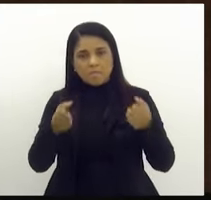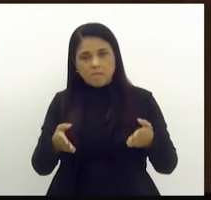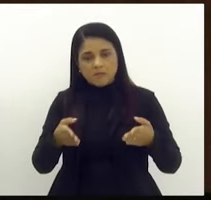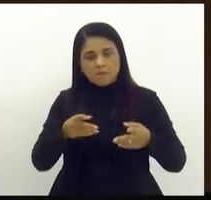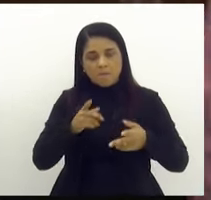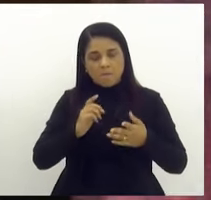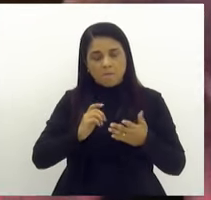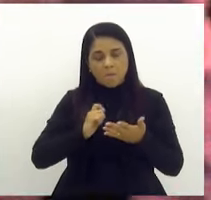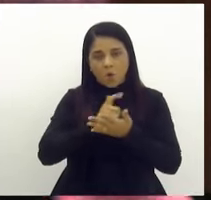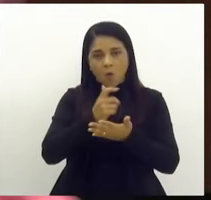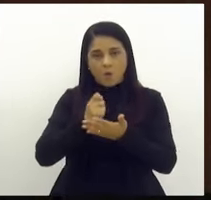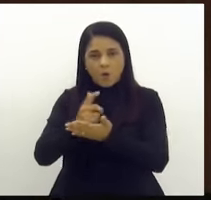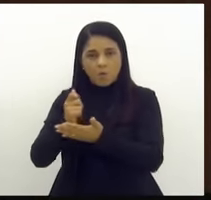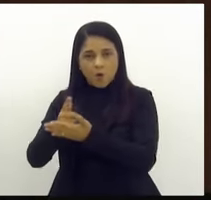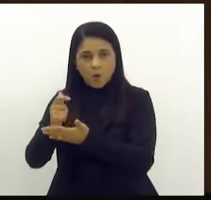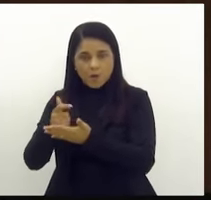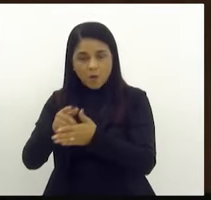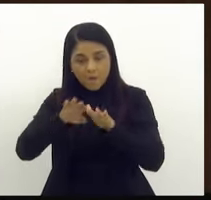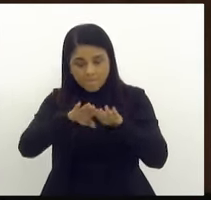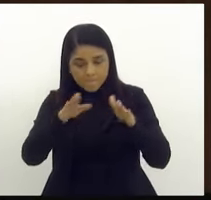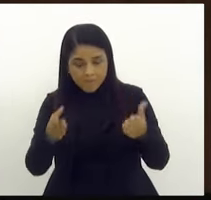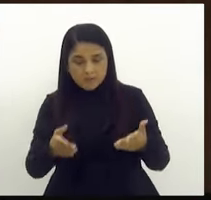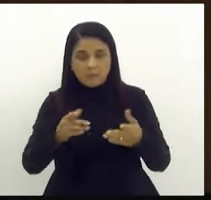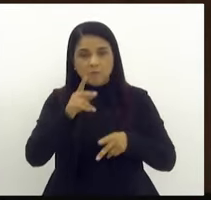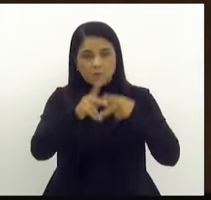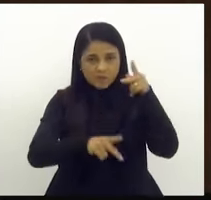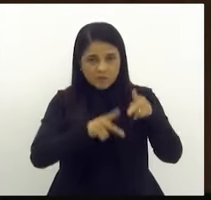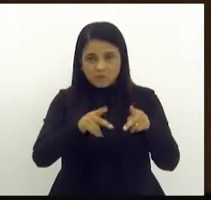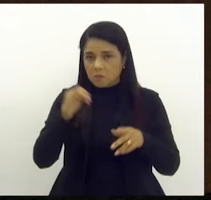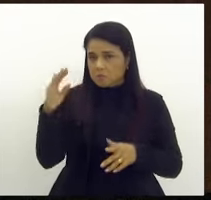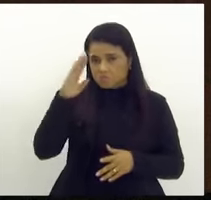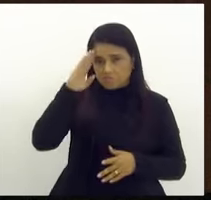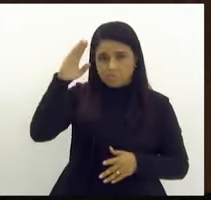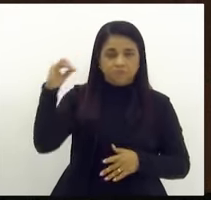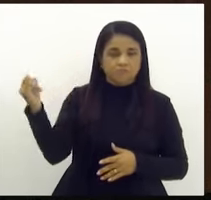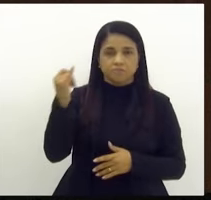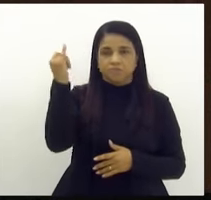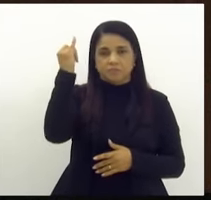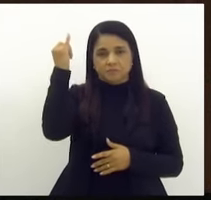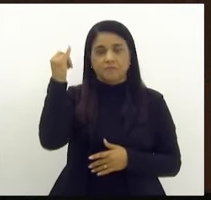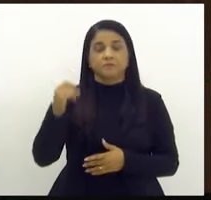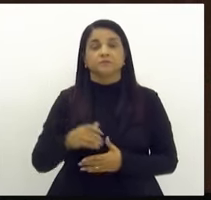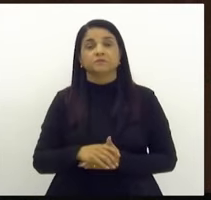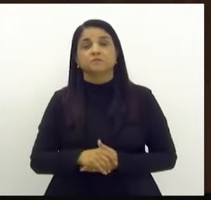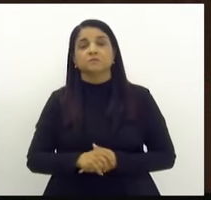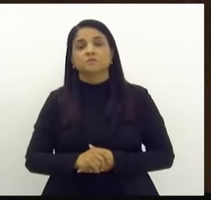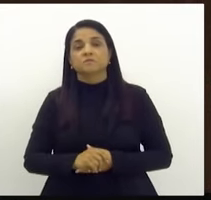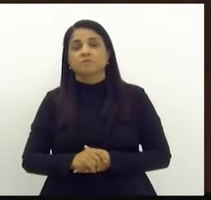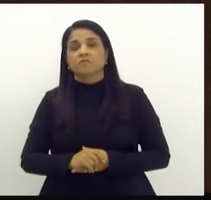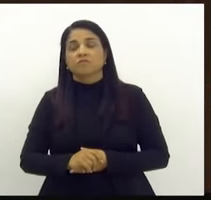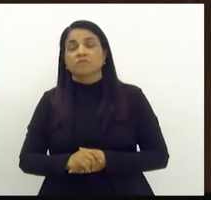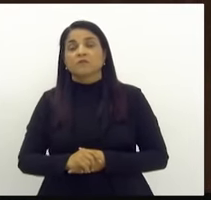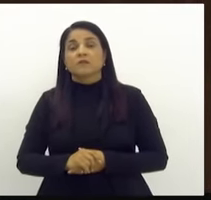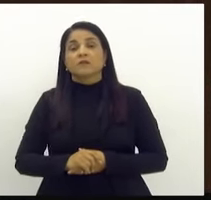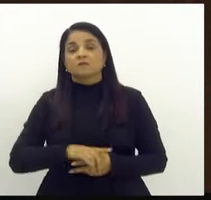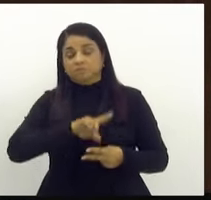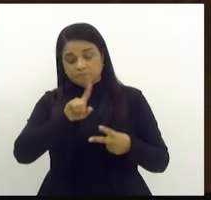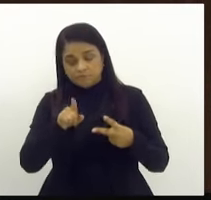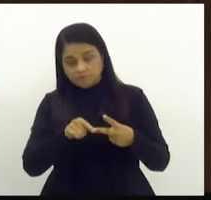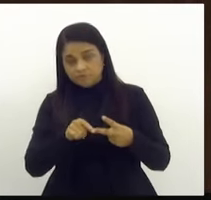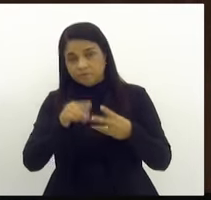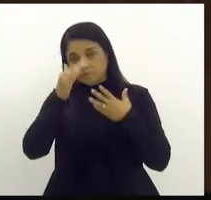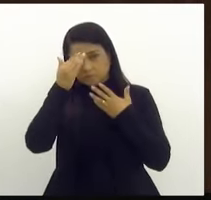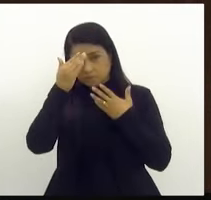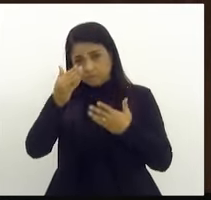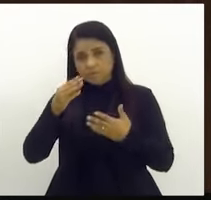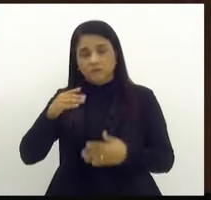população né então acho que isso é muito importante para todos nós e segundo presidente queria também agradecer o deputado